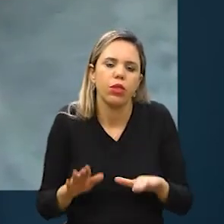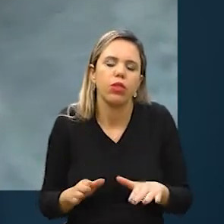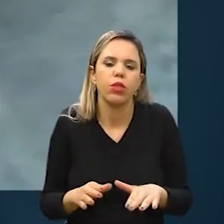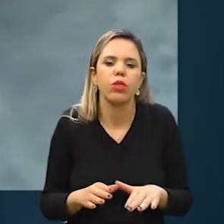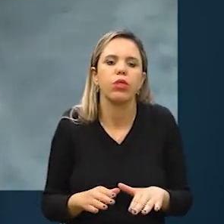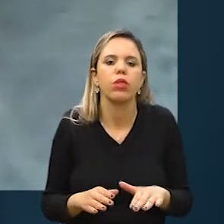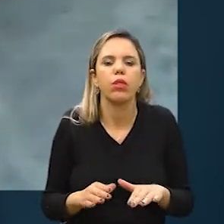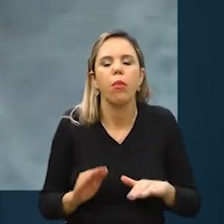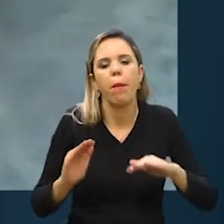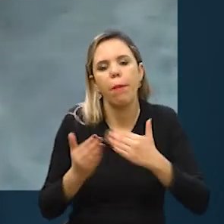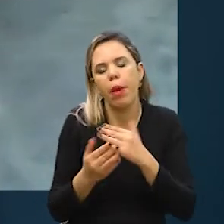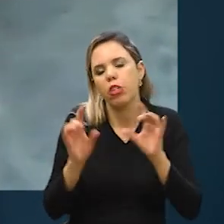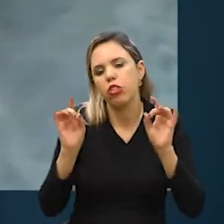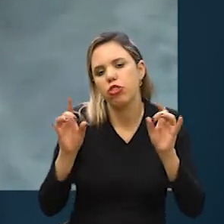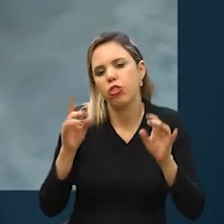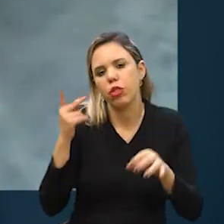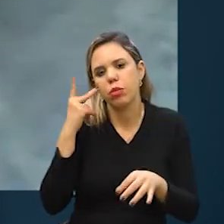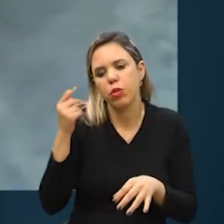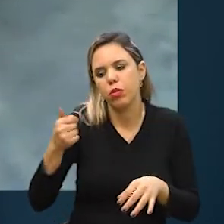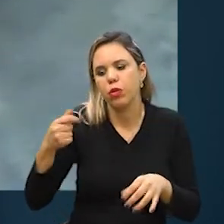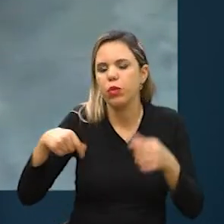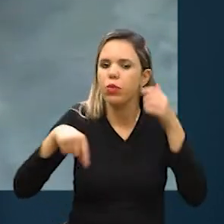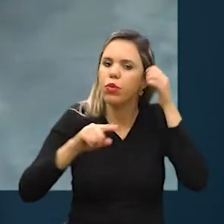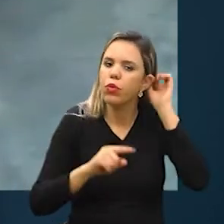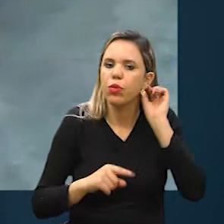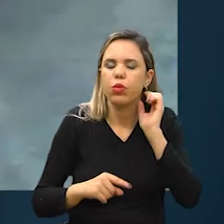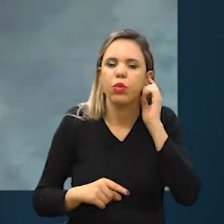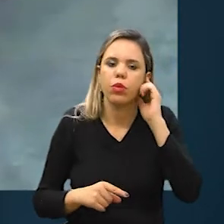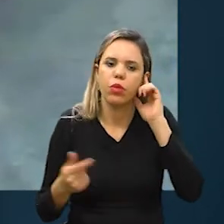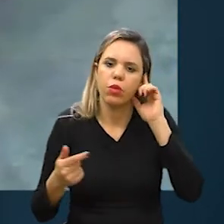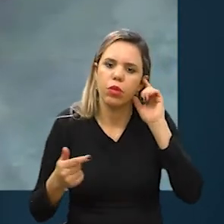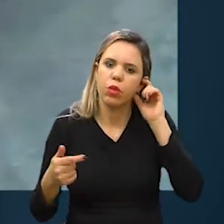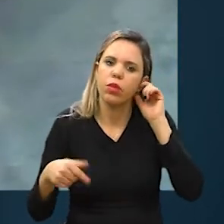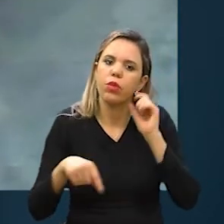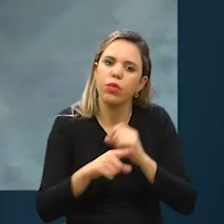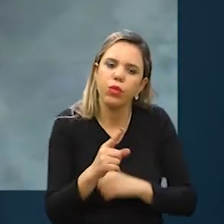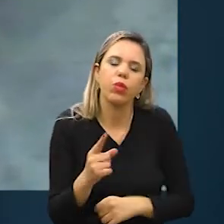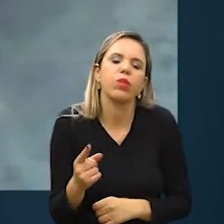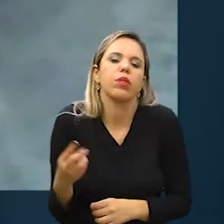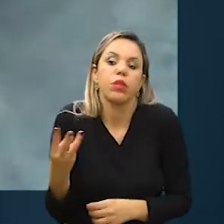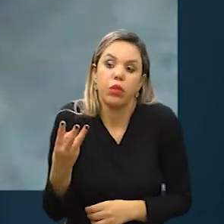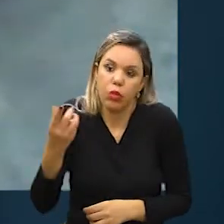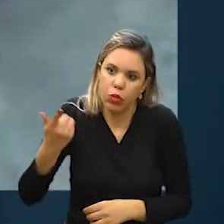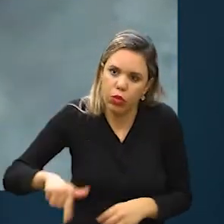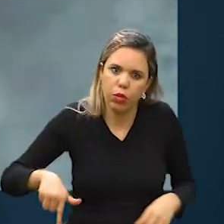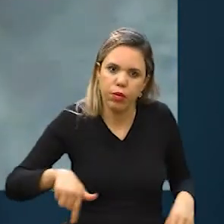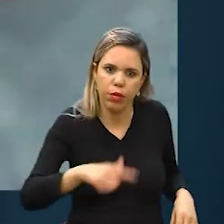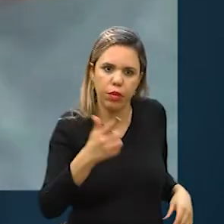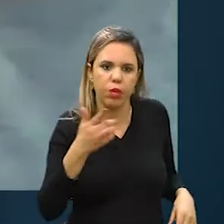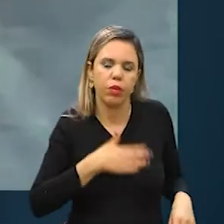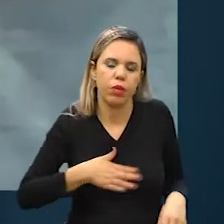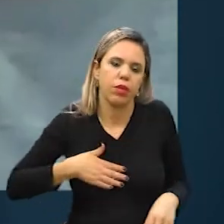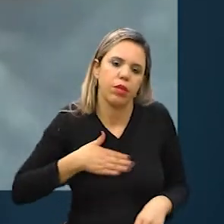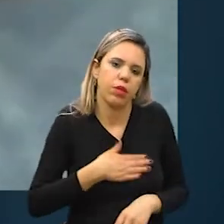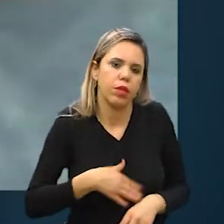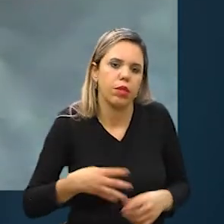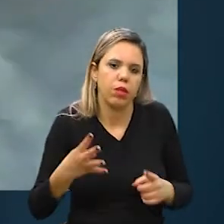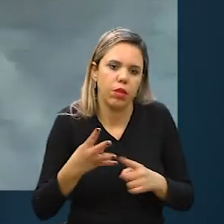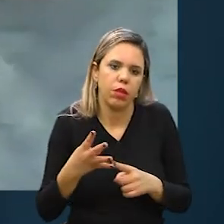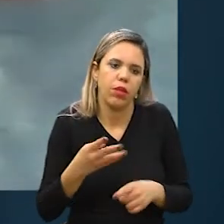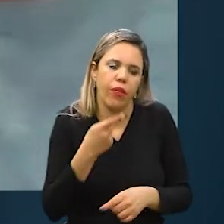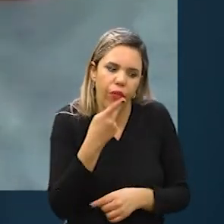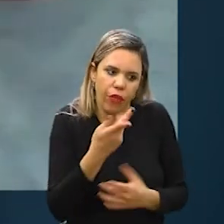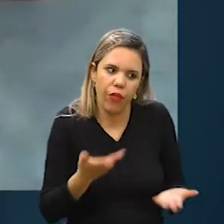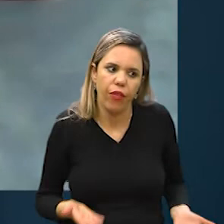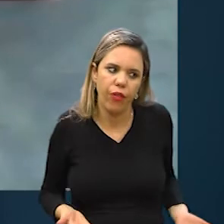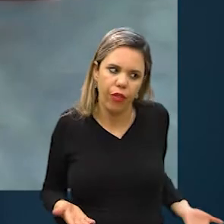inaugurada no Jardins. Ela foi a primeira vez, ela foi a segunda, ela foi a terceira. E na quarta